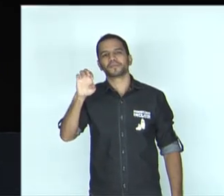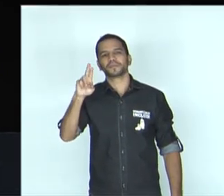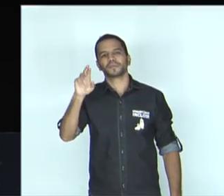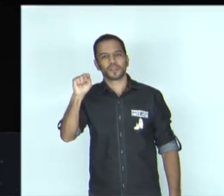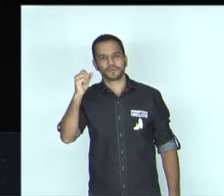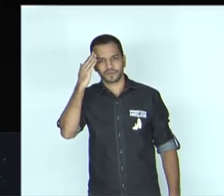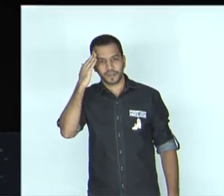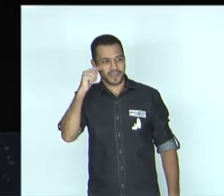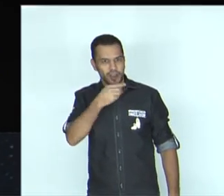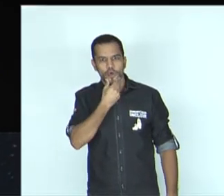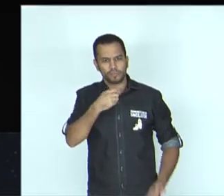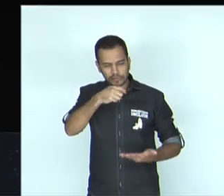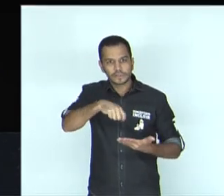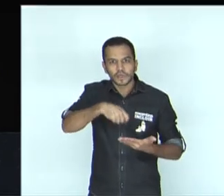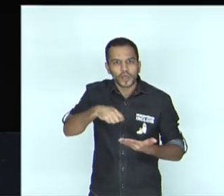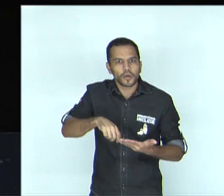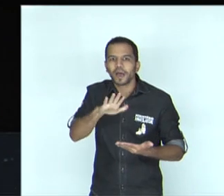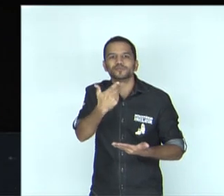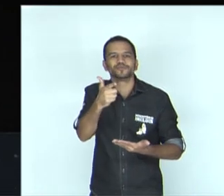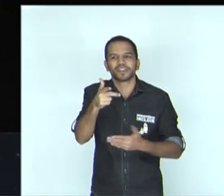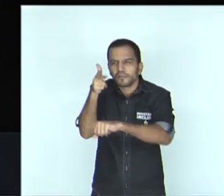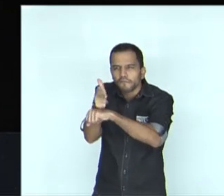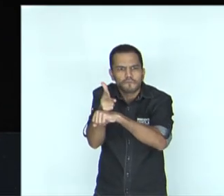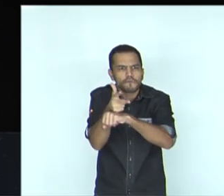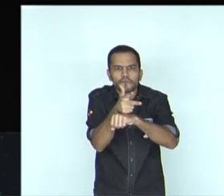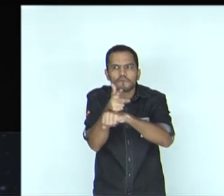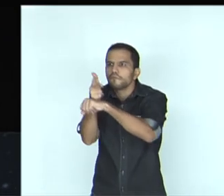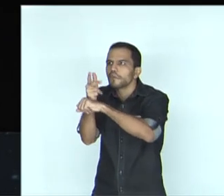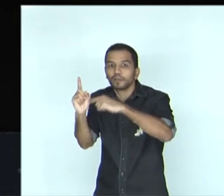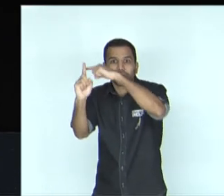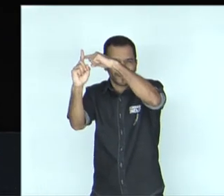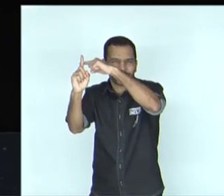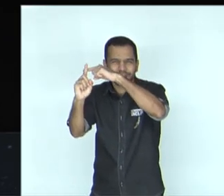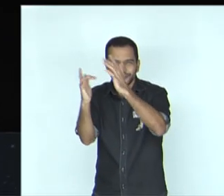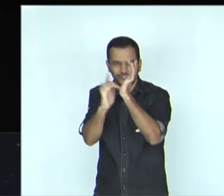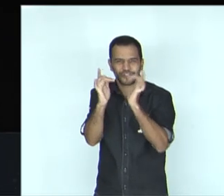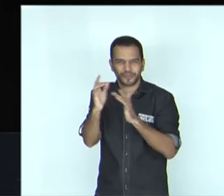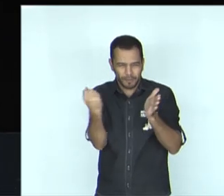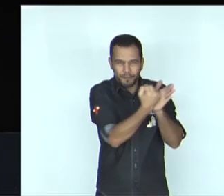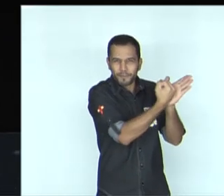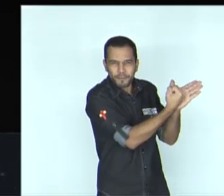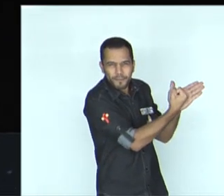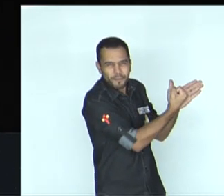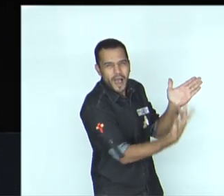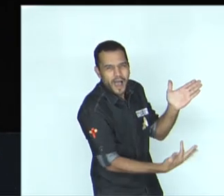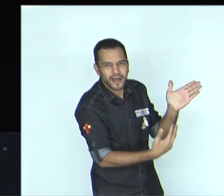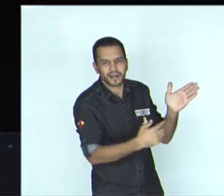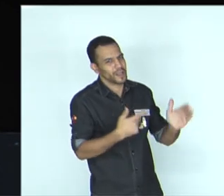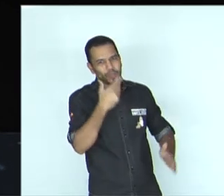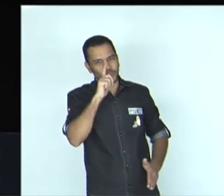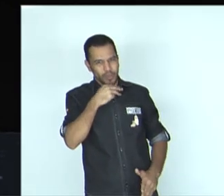celular na mão para filmar o Calvário. Ah, se ele pudesse ter filmado a cena do Calvário, do